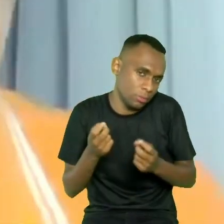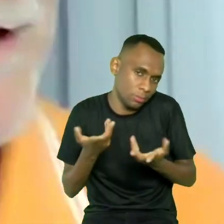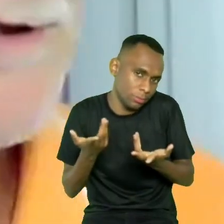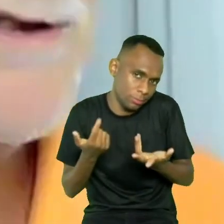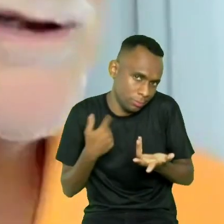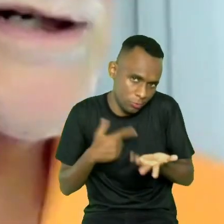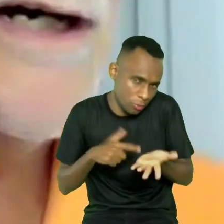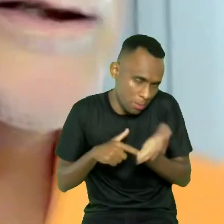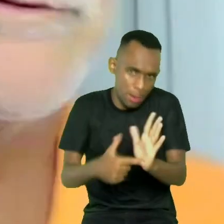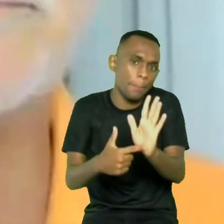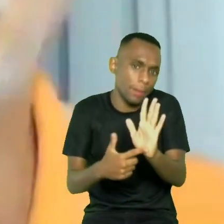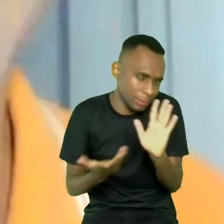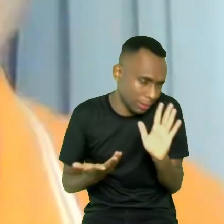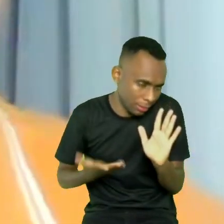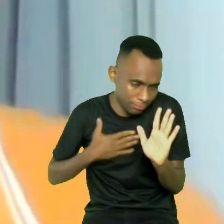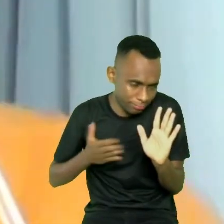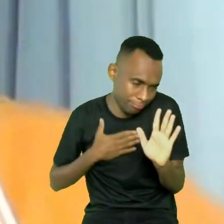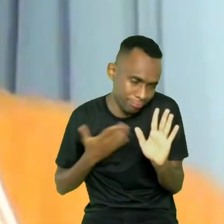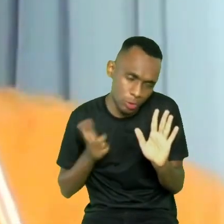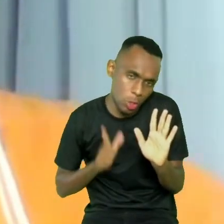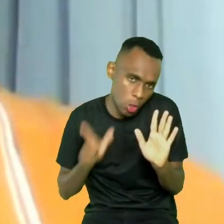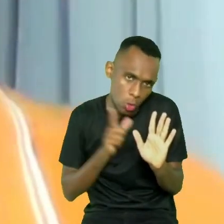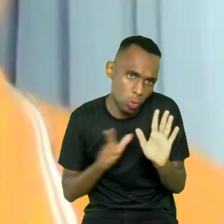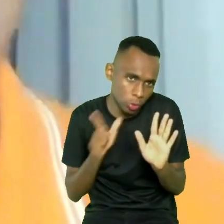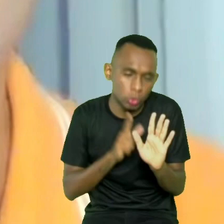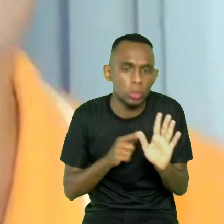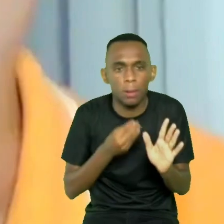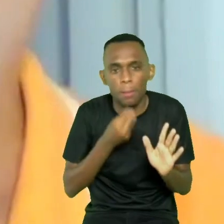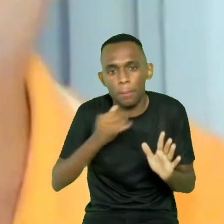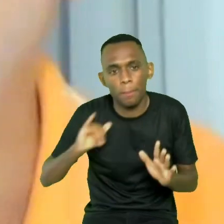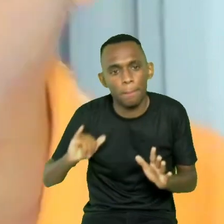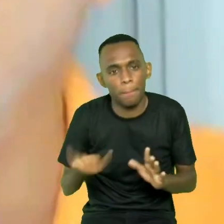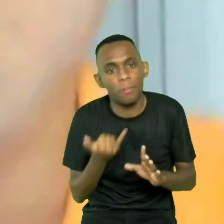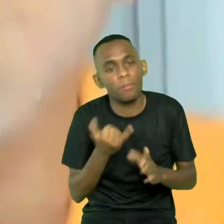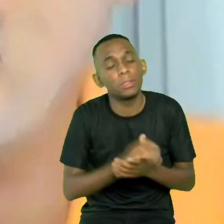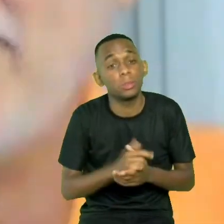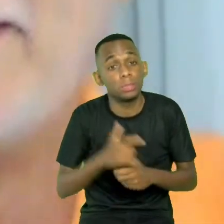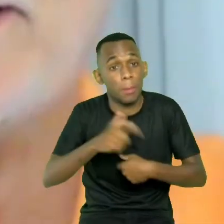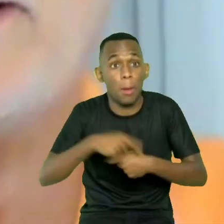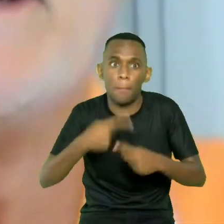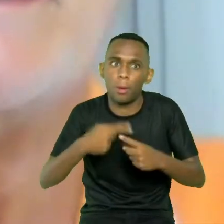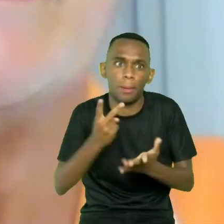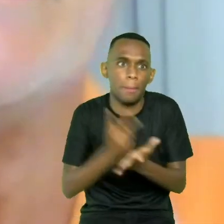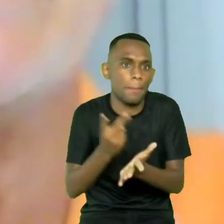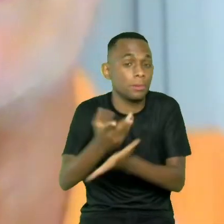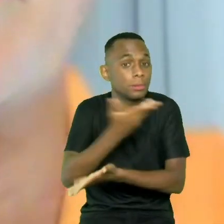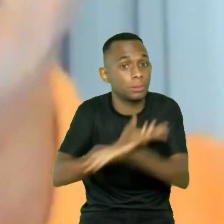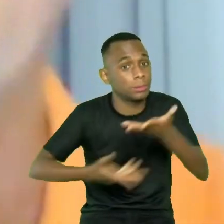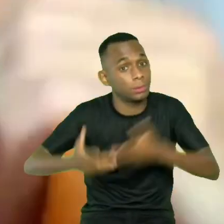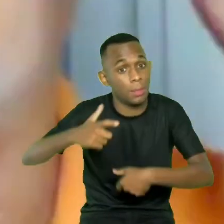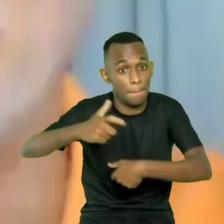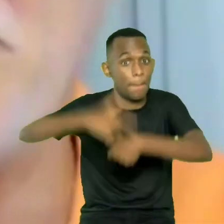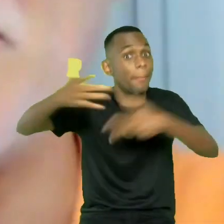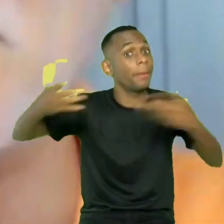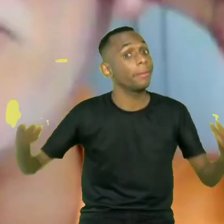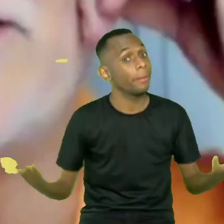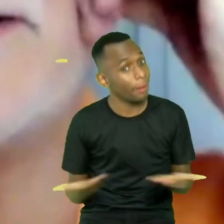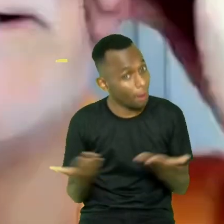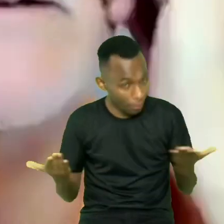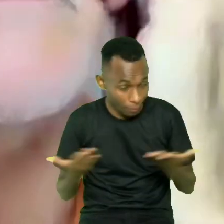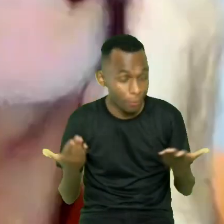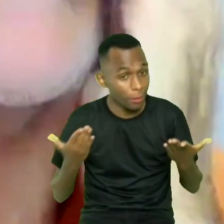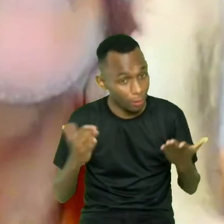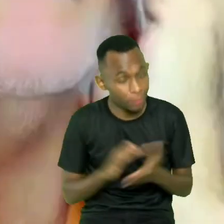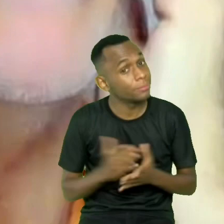para minha sardinha, claro, aproveitar esse momento, ainda mais no sempre um papo. A hora é agora, né, da Né? gente falar. A hora é